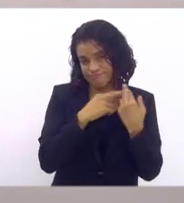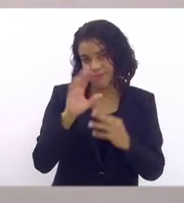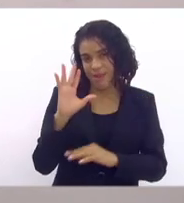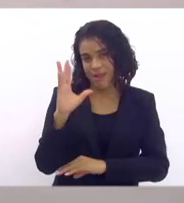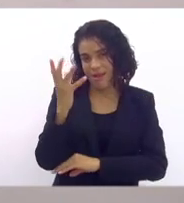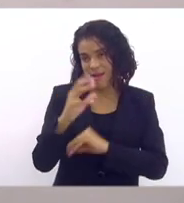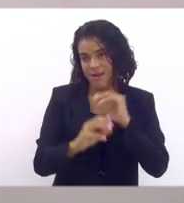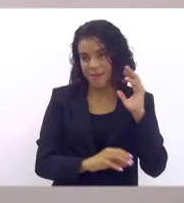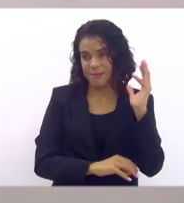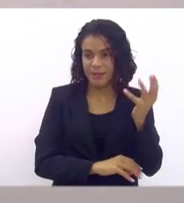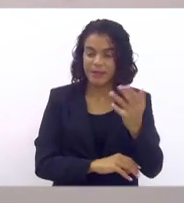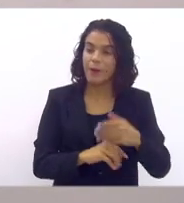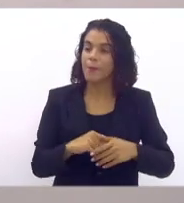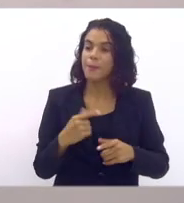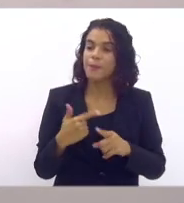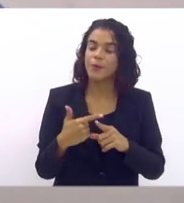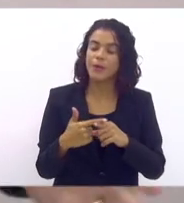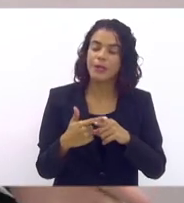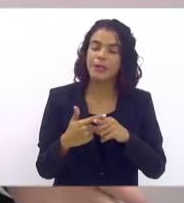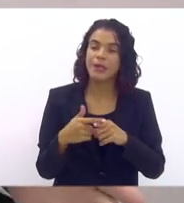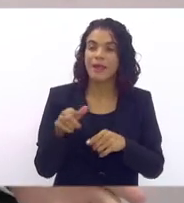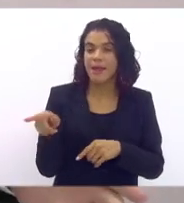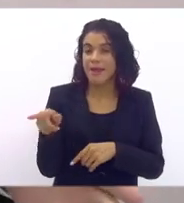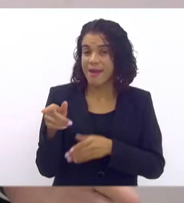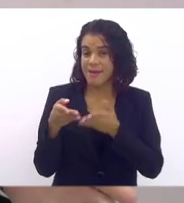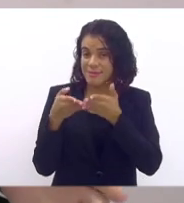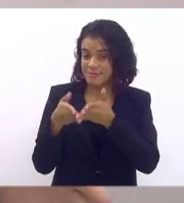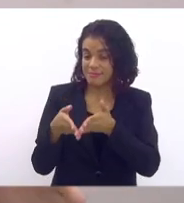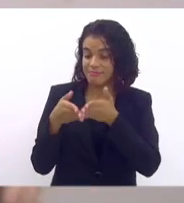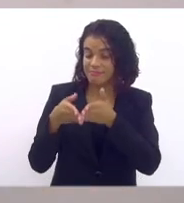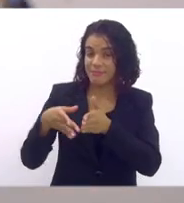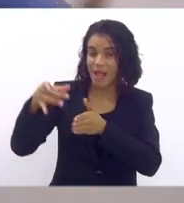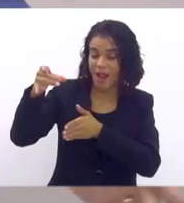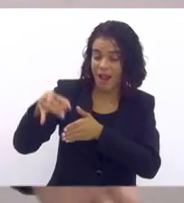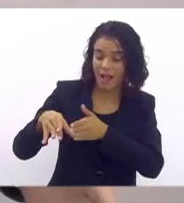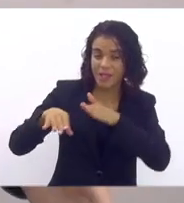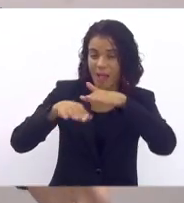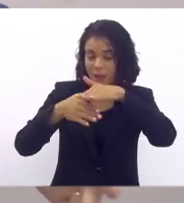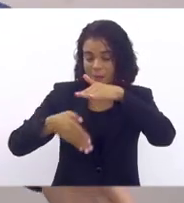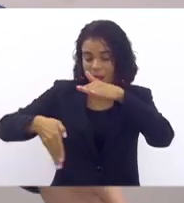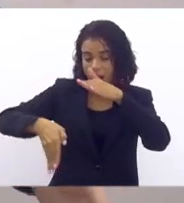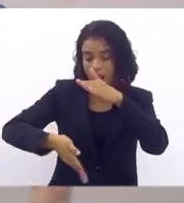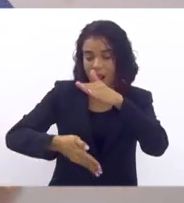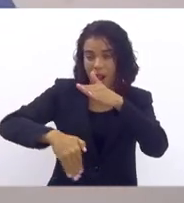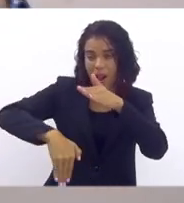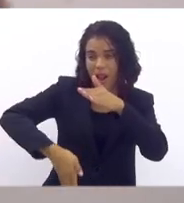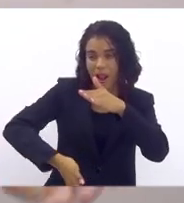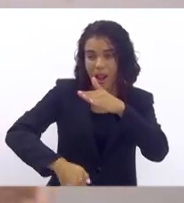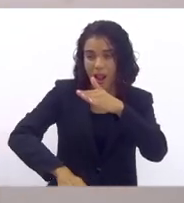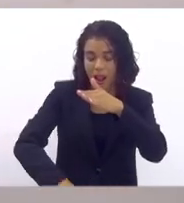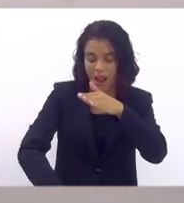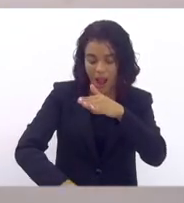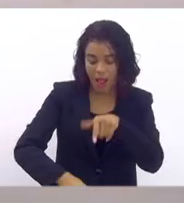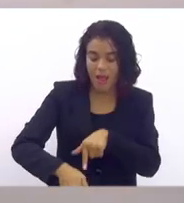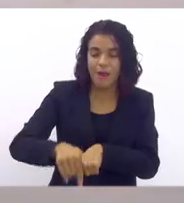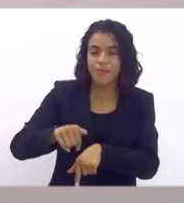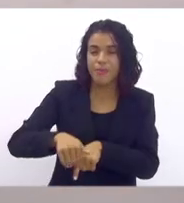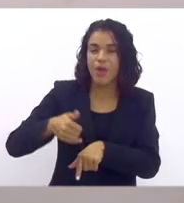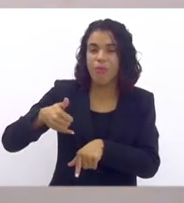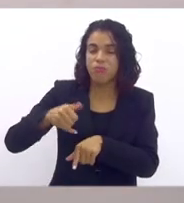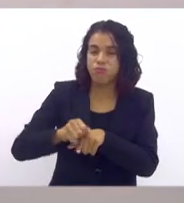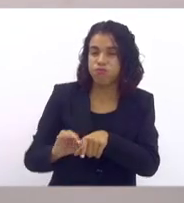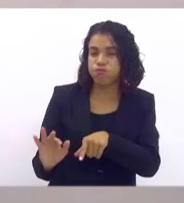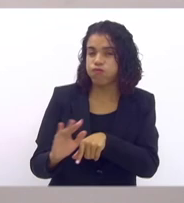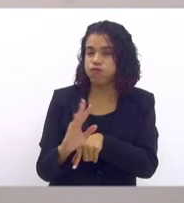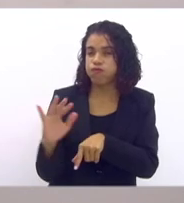porque essas embarcações estão há 10 anos no fundo do mar mas há 10 anos vazando óleo né aquele óleo eh